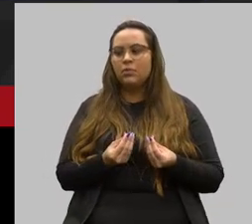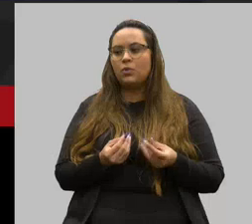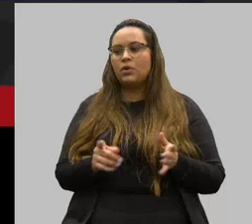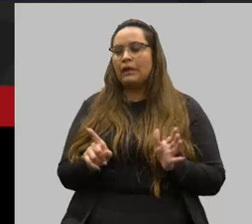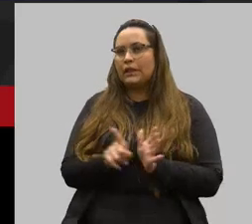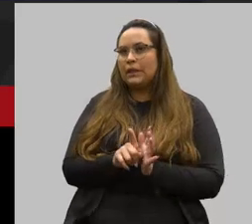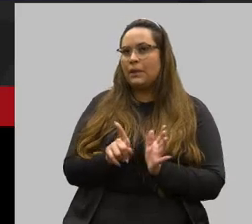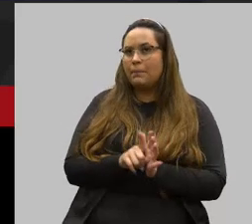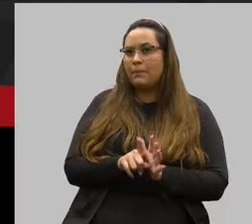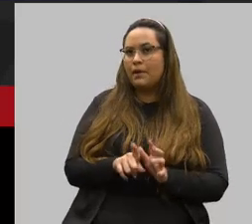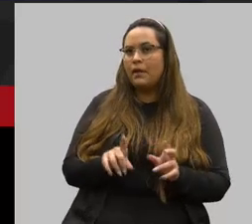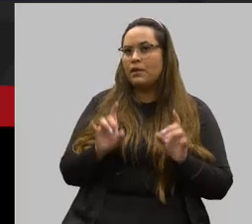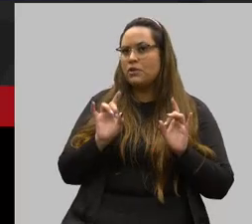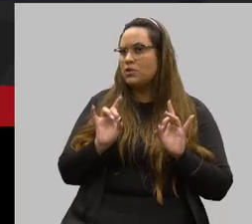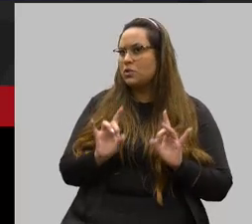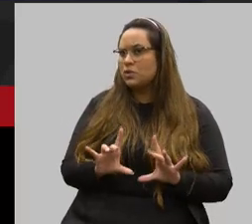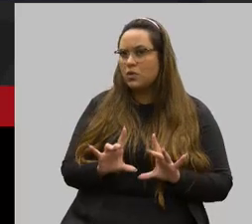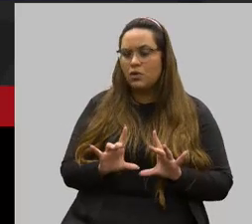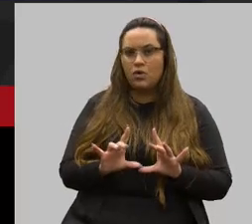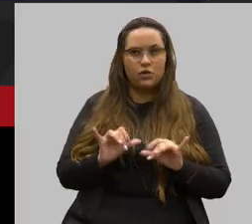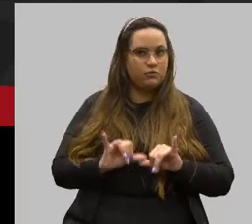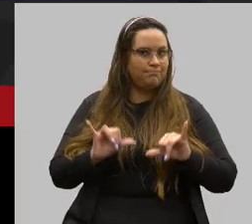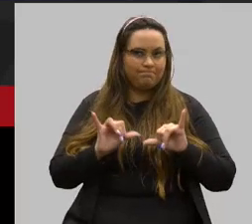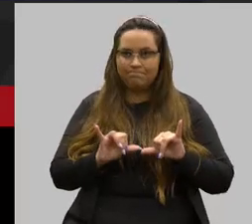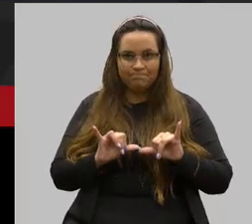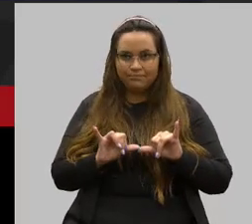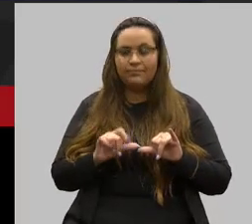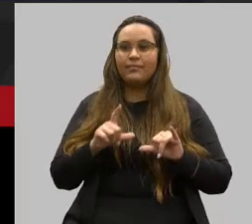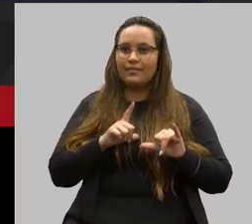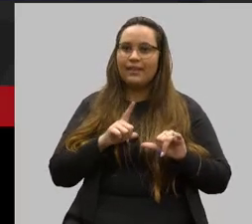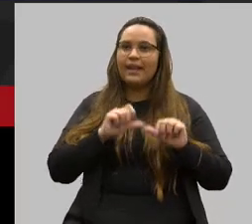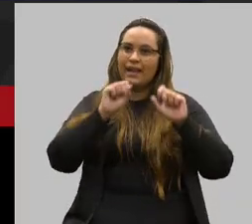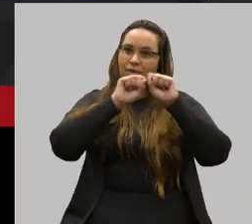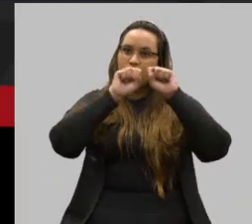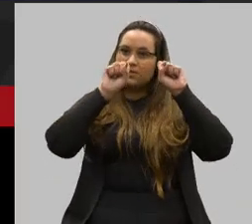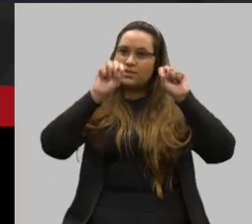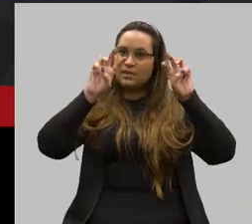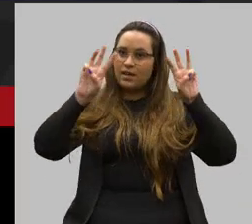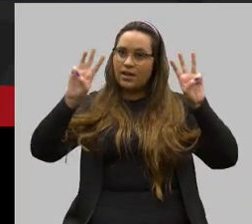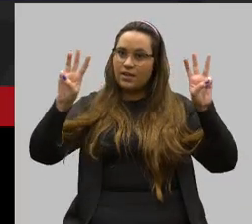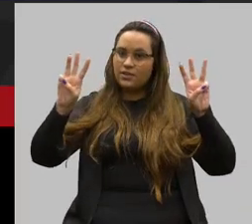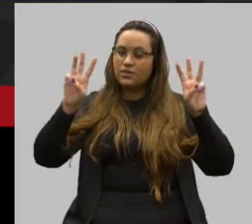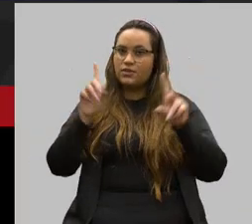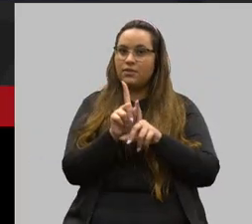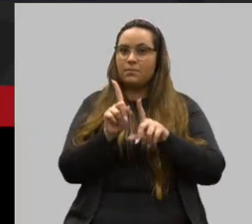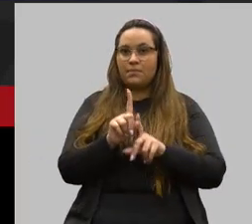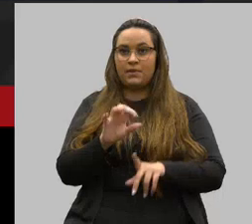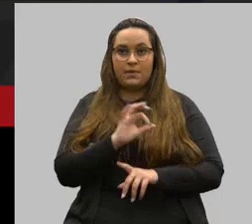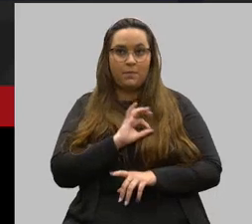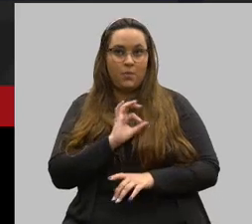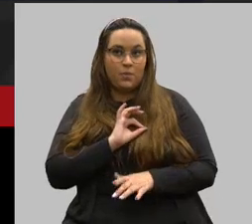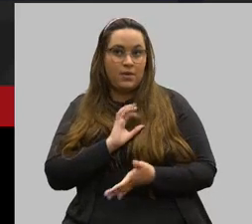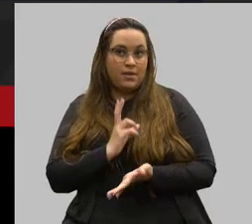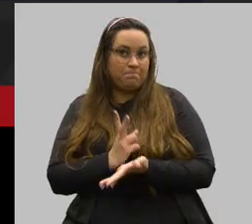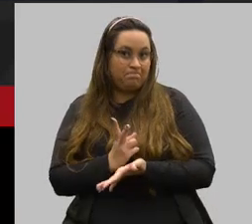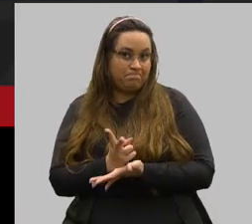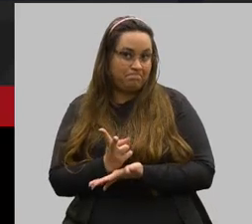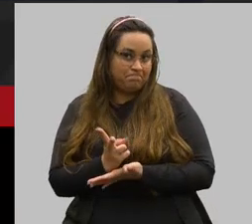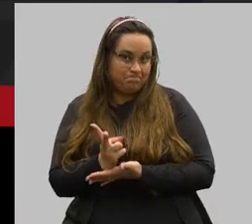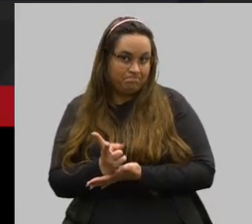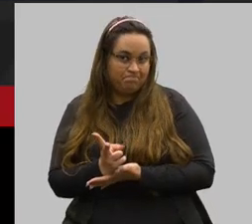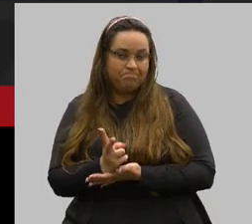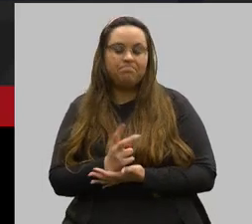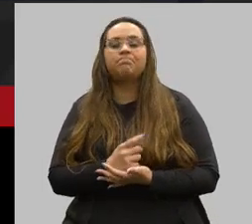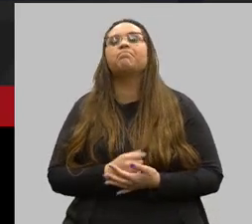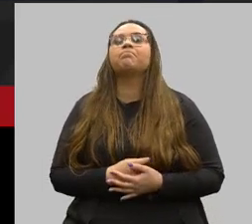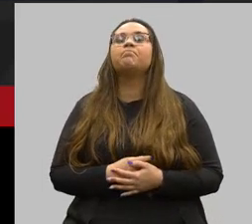divulgadas são disponíveis no site da Polícia Civil de forma contínua né então a gente tem eh uma